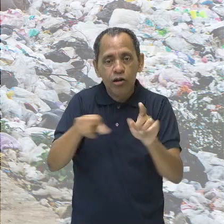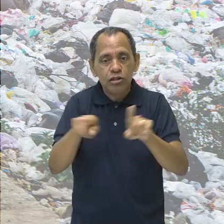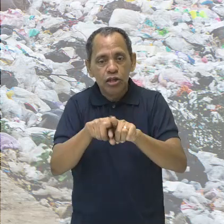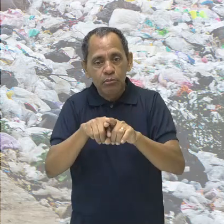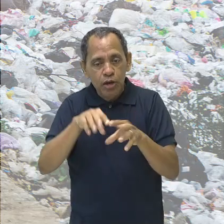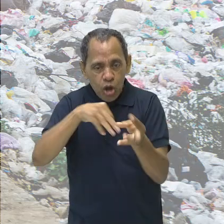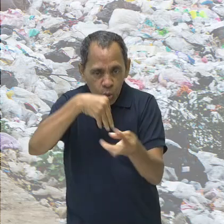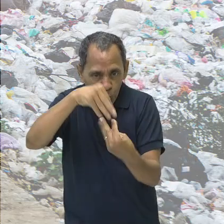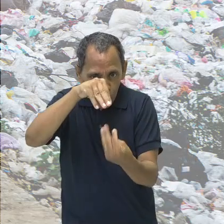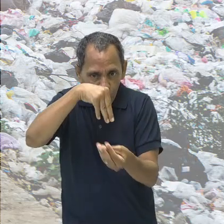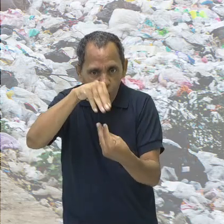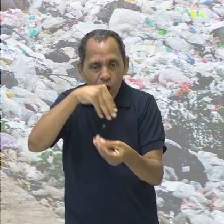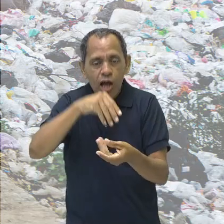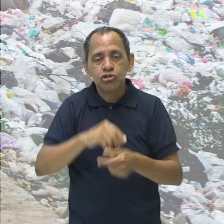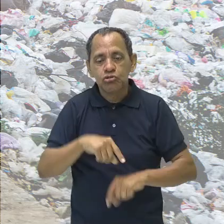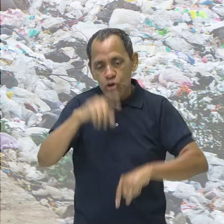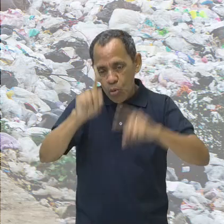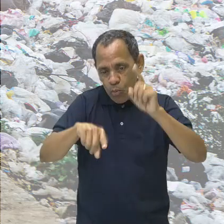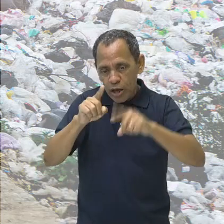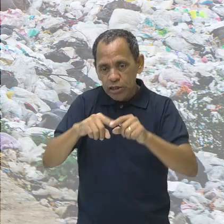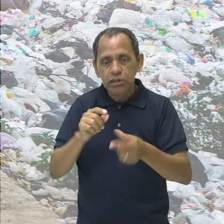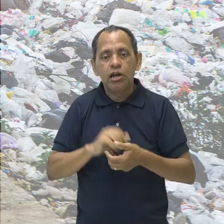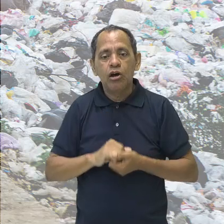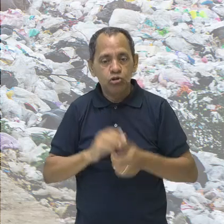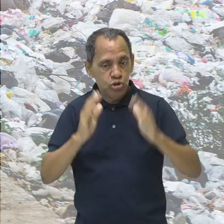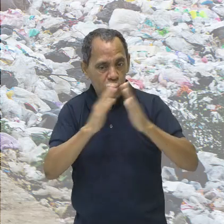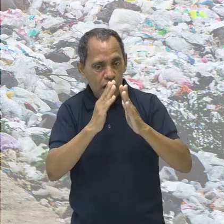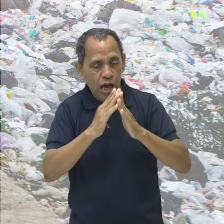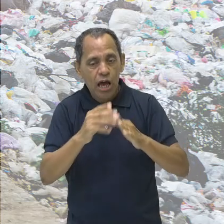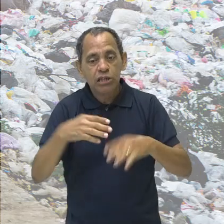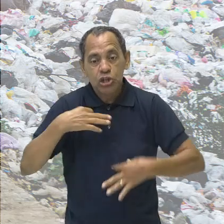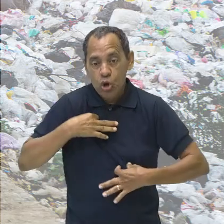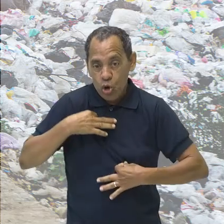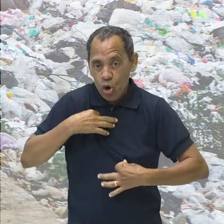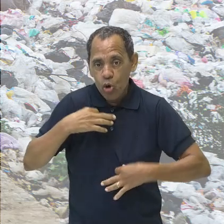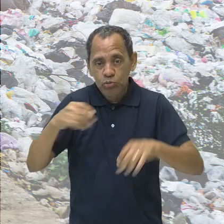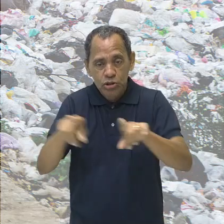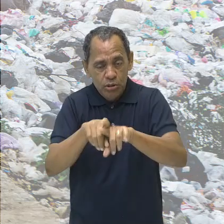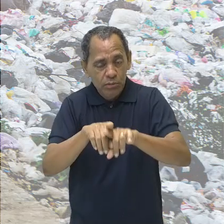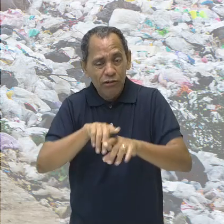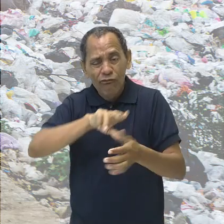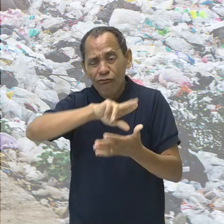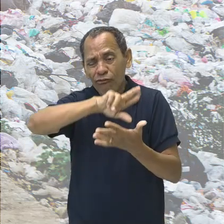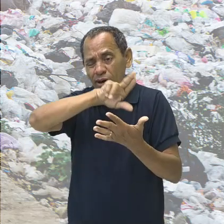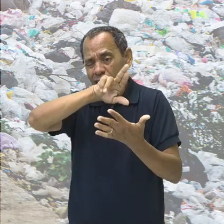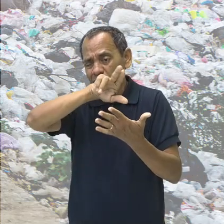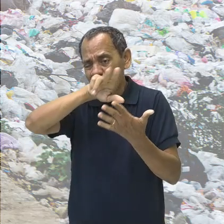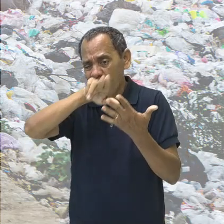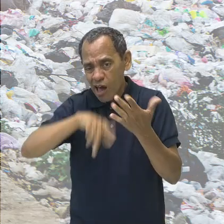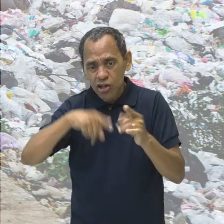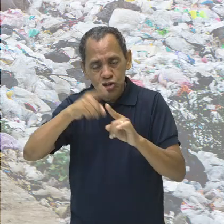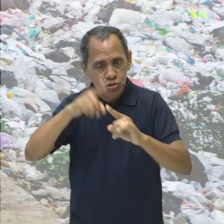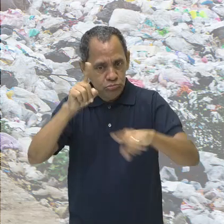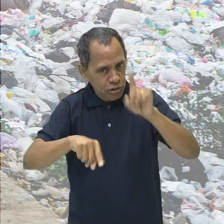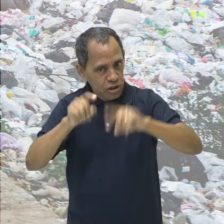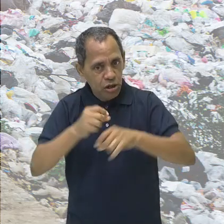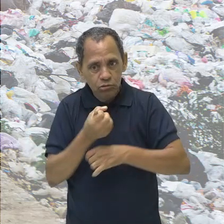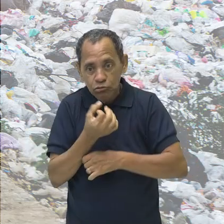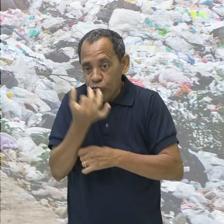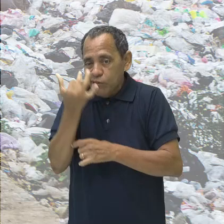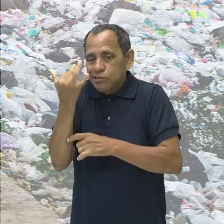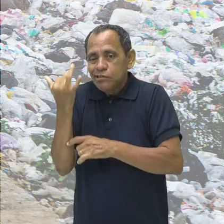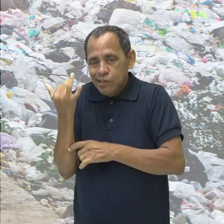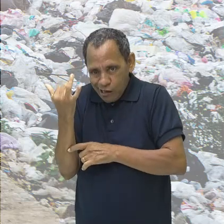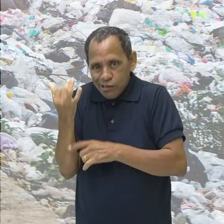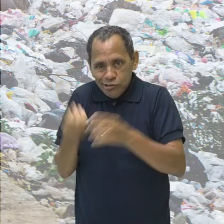sanitários também. Também tem roupas, imóveis velhos. Então, note que são muitas coisas, né? A quantidade de resíduos que nós